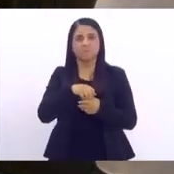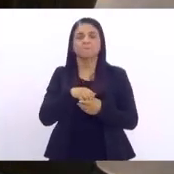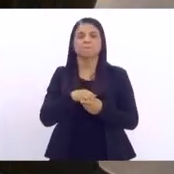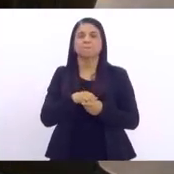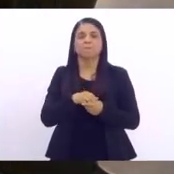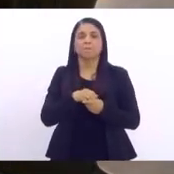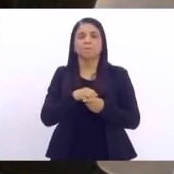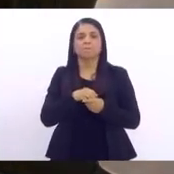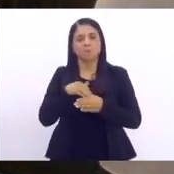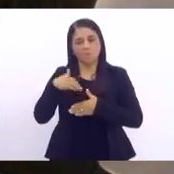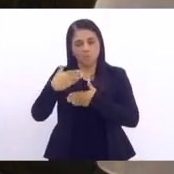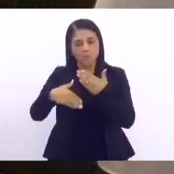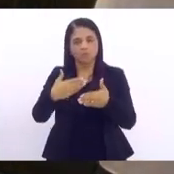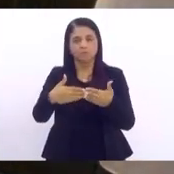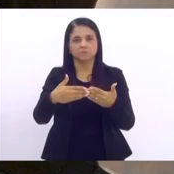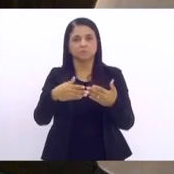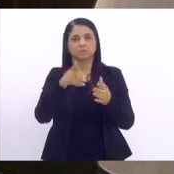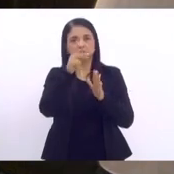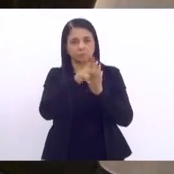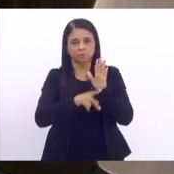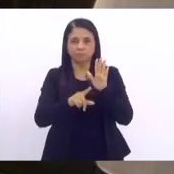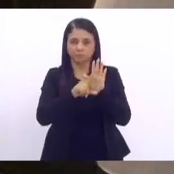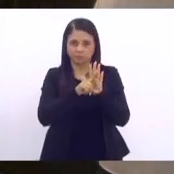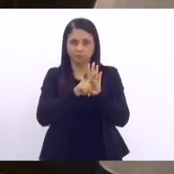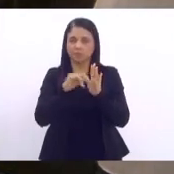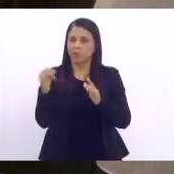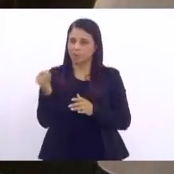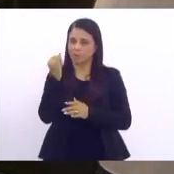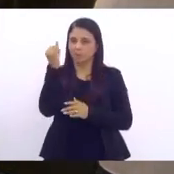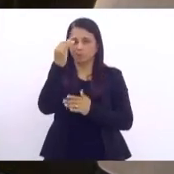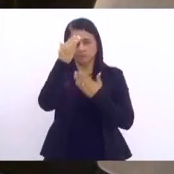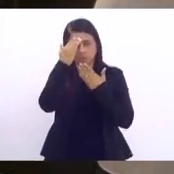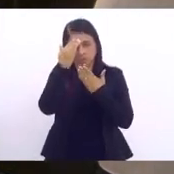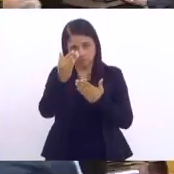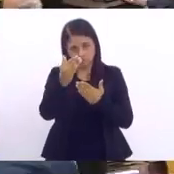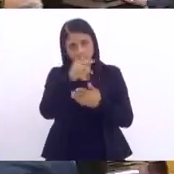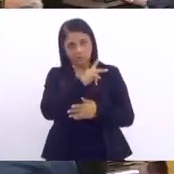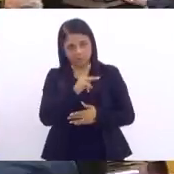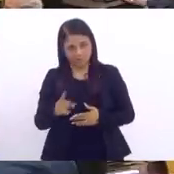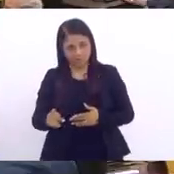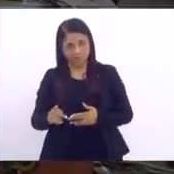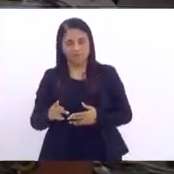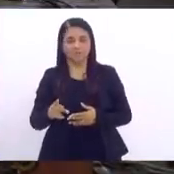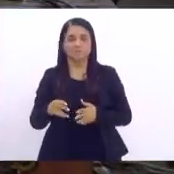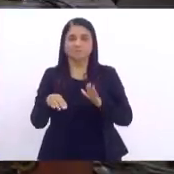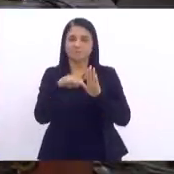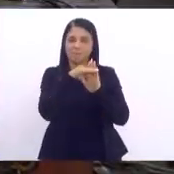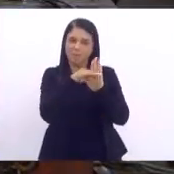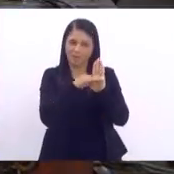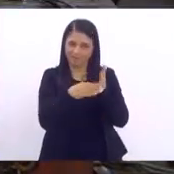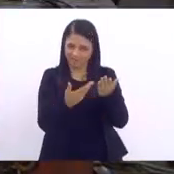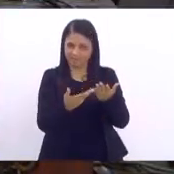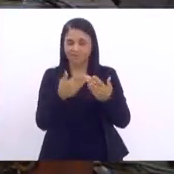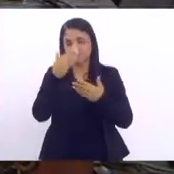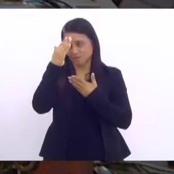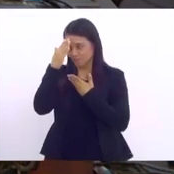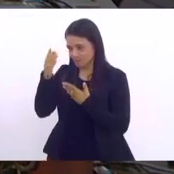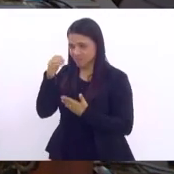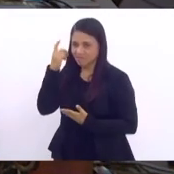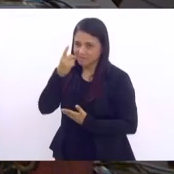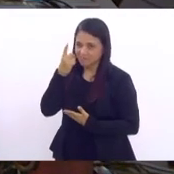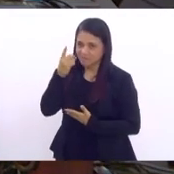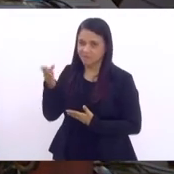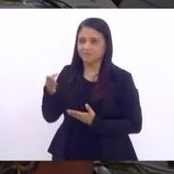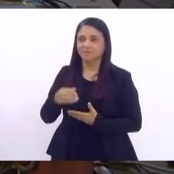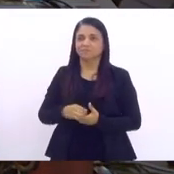deste projeto, que é tão importante, já agradecendo a Vossa Excelência por trazê-lo à pauta. Obrigado, querida deputada Célia. Pela Comissão de